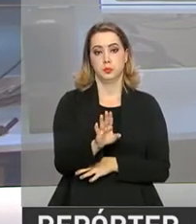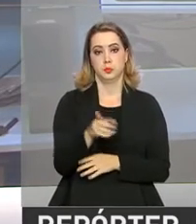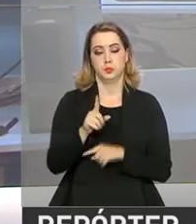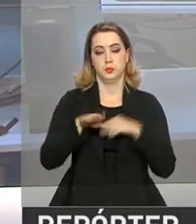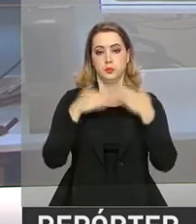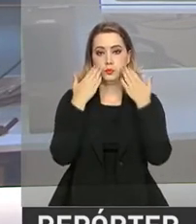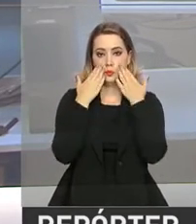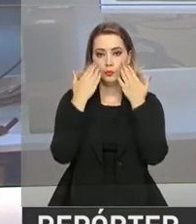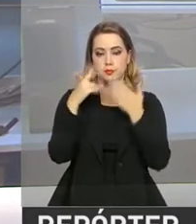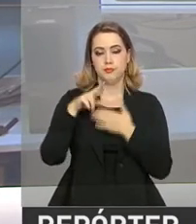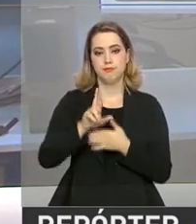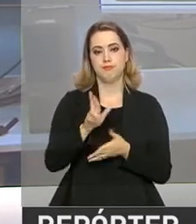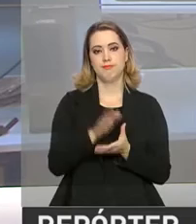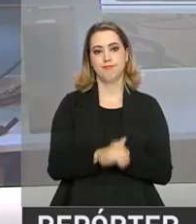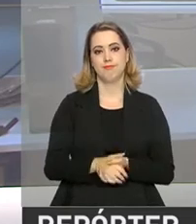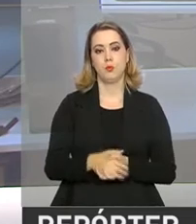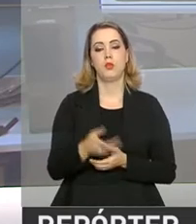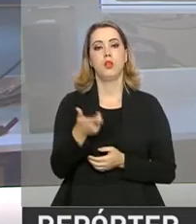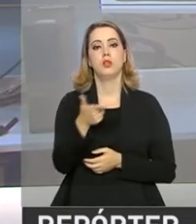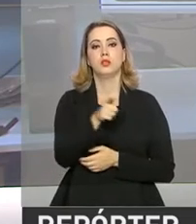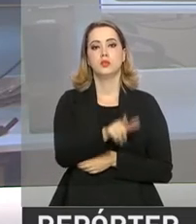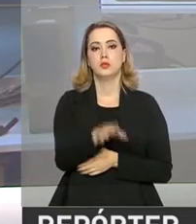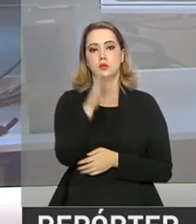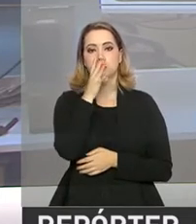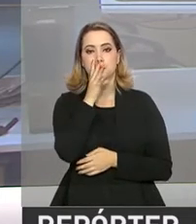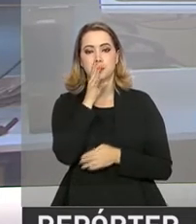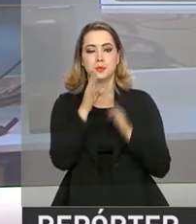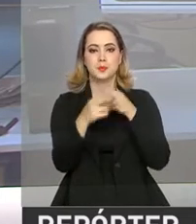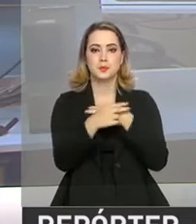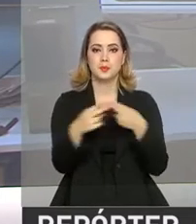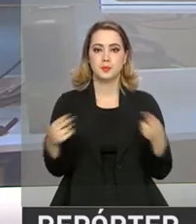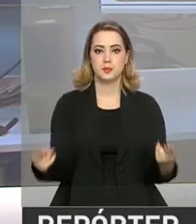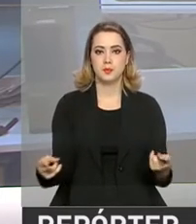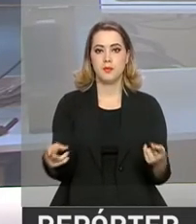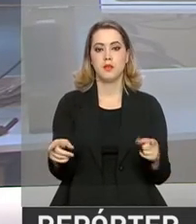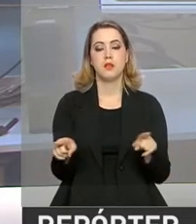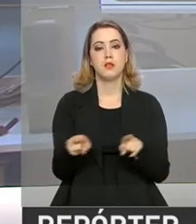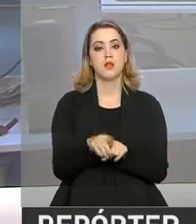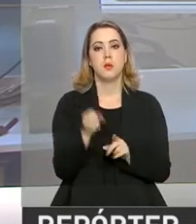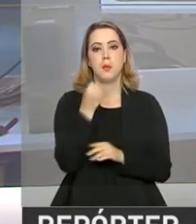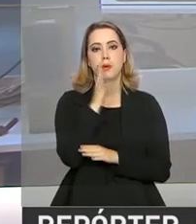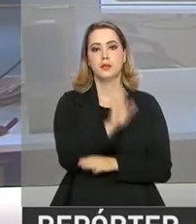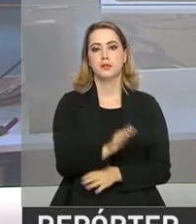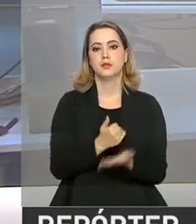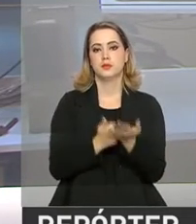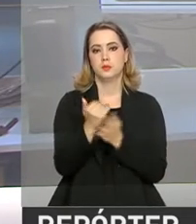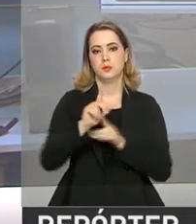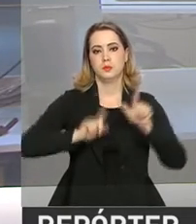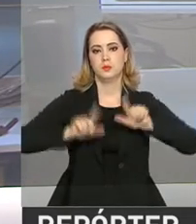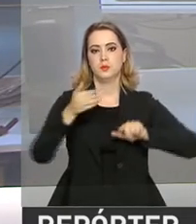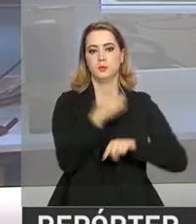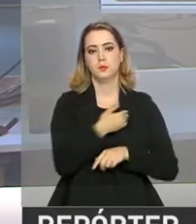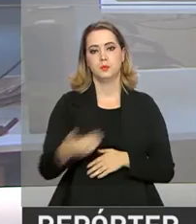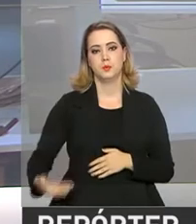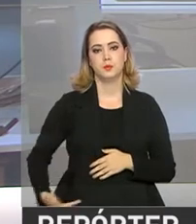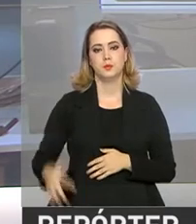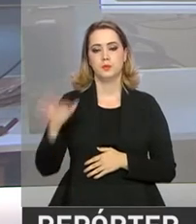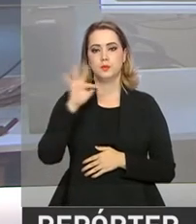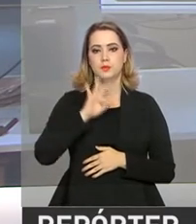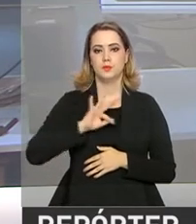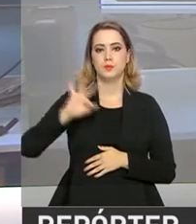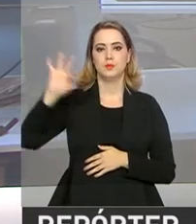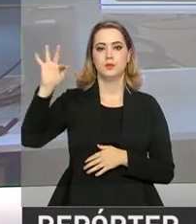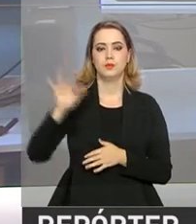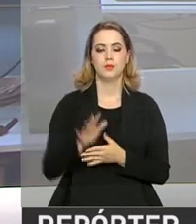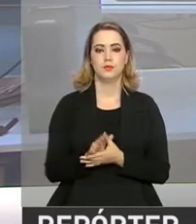próxima edição do repórter nbr acompanhe também as novidades pelas nossas redes sociais uma boa tarde pra você continue com a gente e nbr